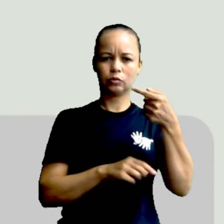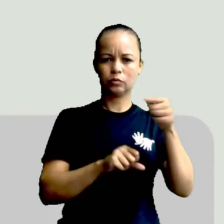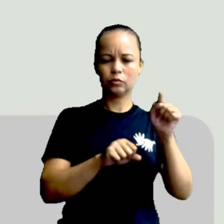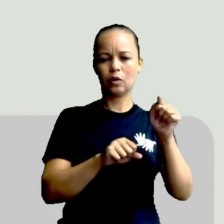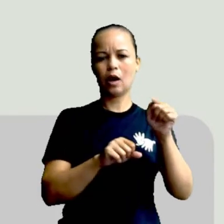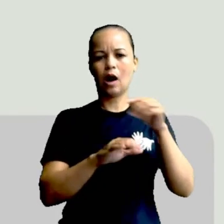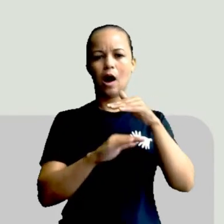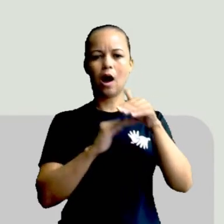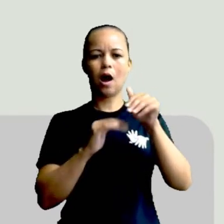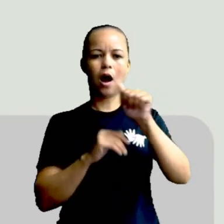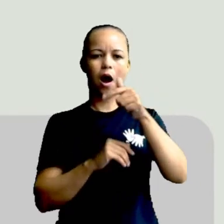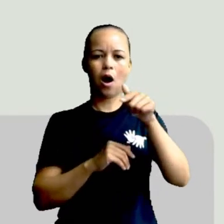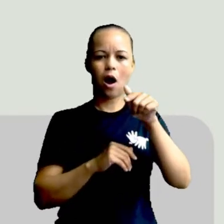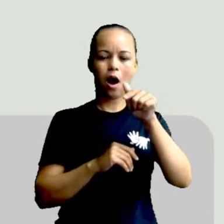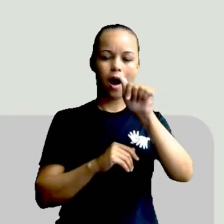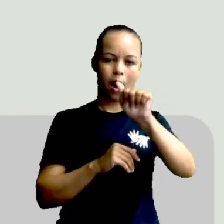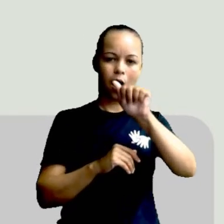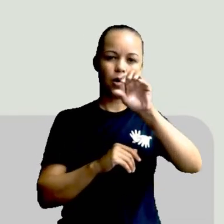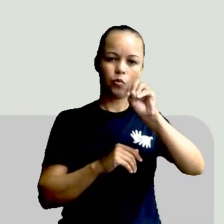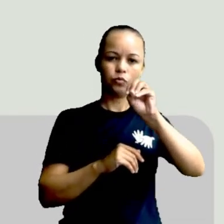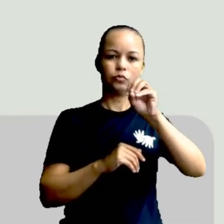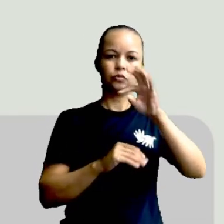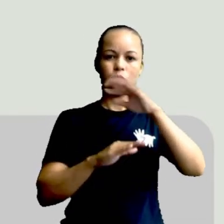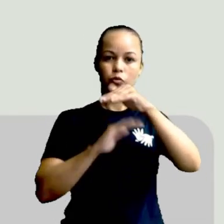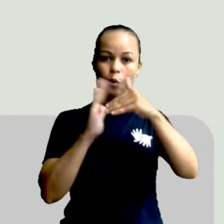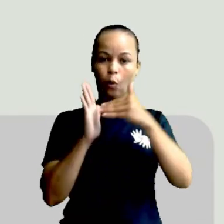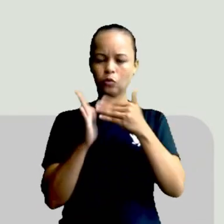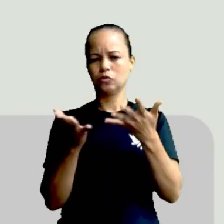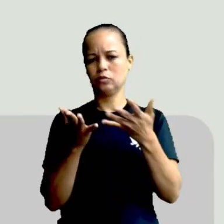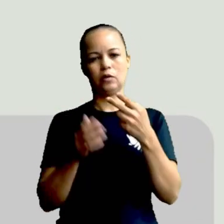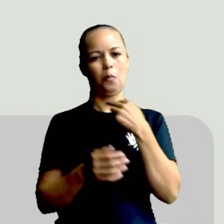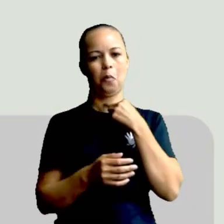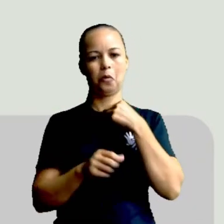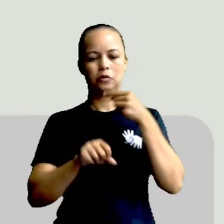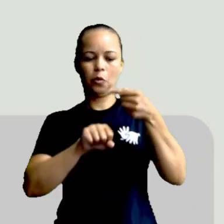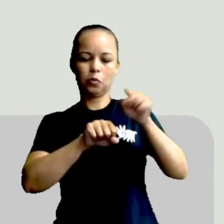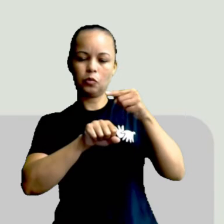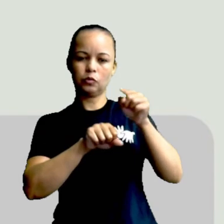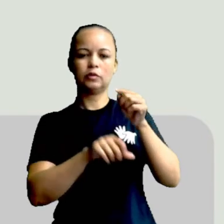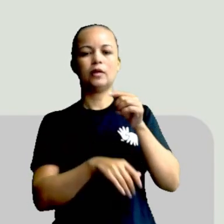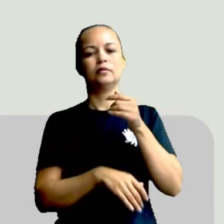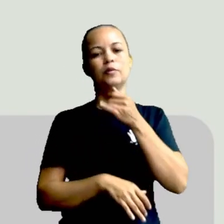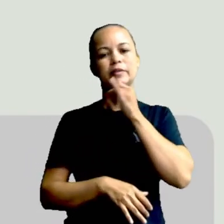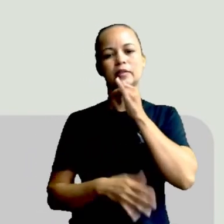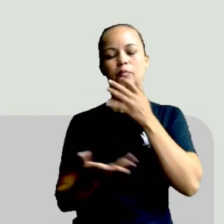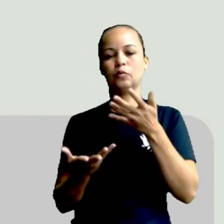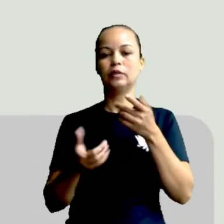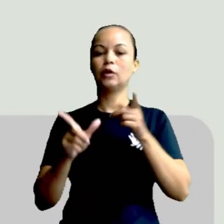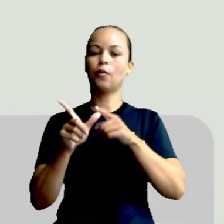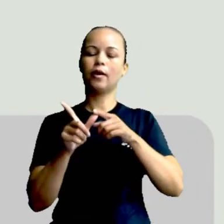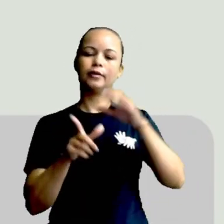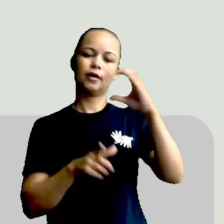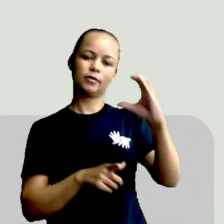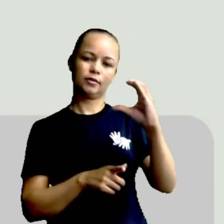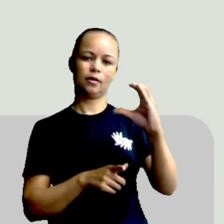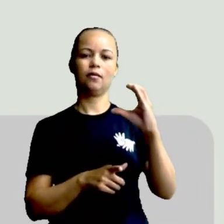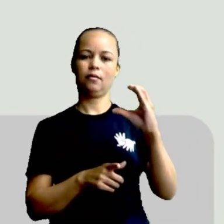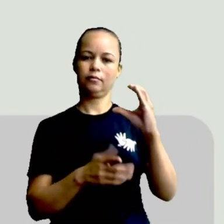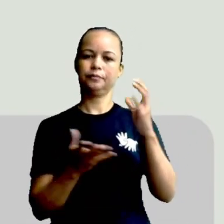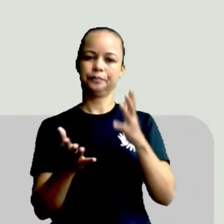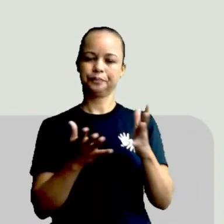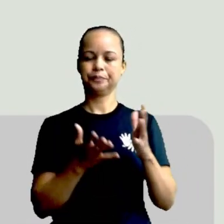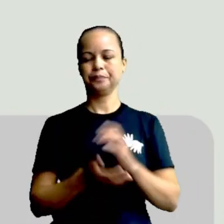tá errado Tá certo então também não podemos usar a crase nesse último exemplo então alternativa se